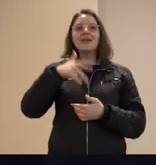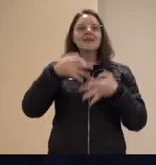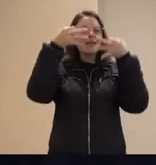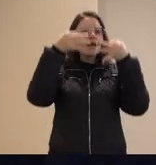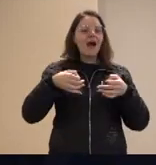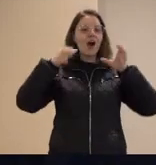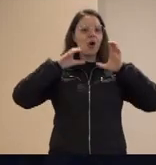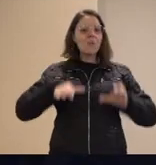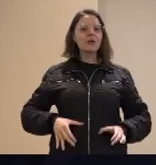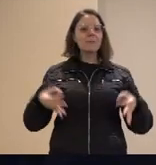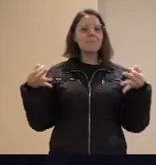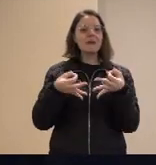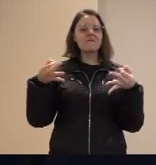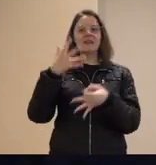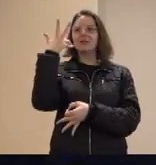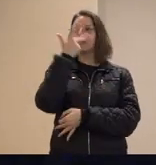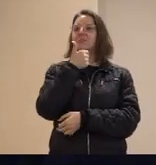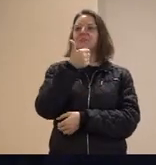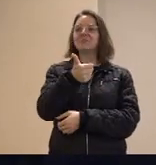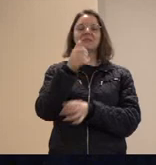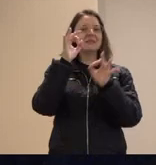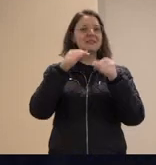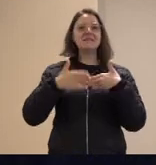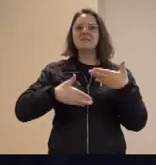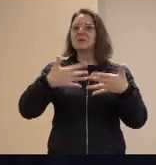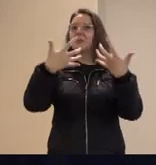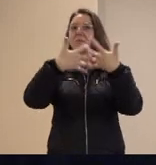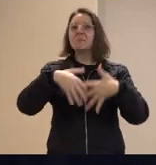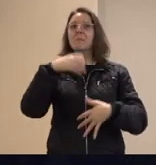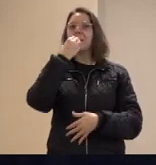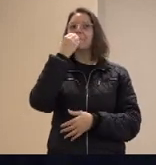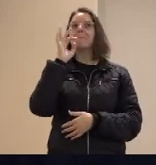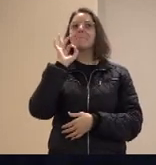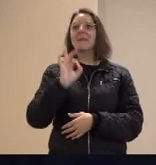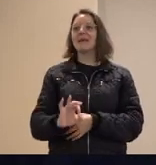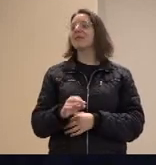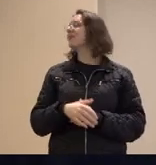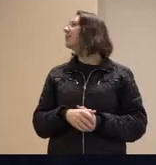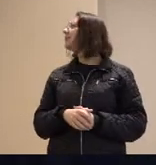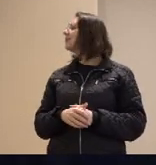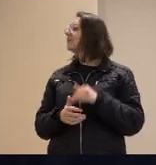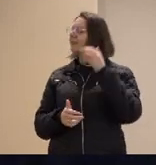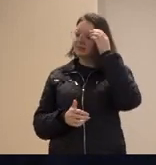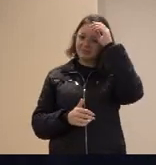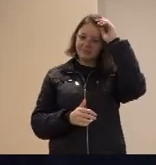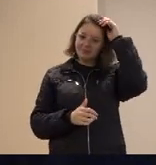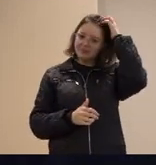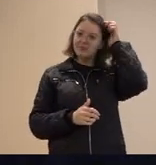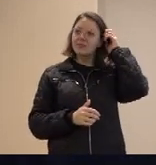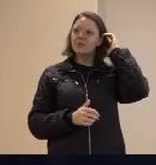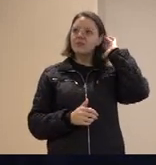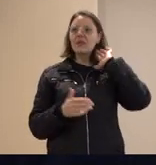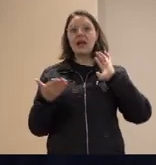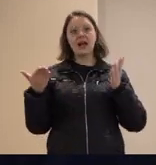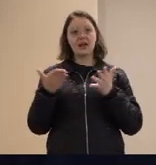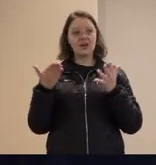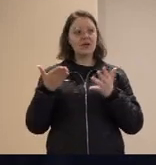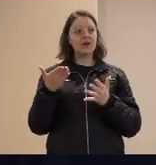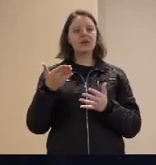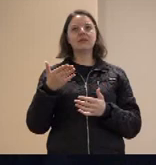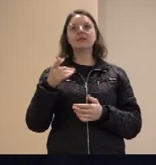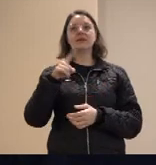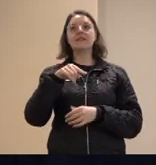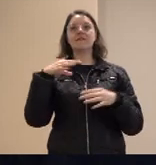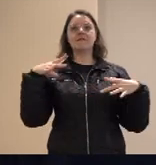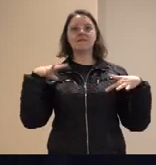sempre muito certo, assim, é muito legal. E agora, até como eles estão de férias, né, o nosso próximo passeio vai